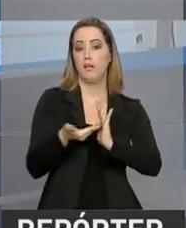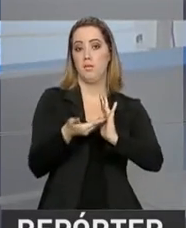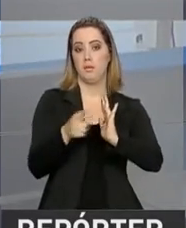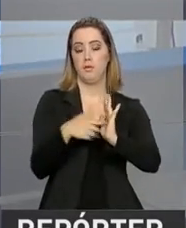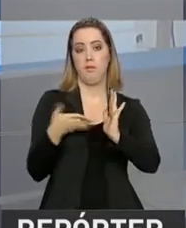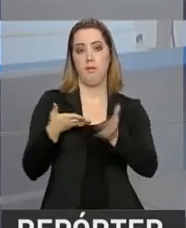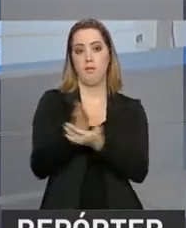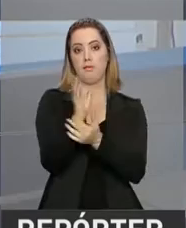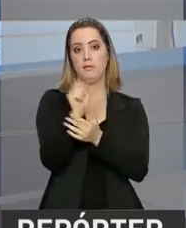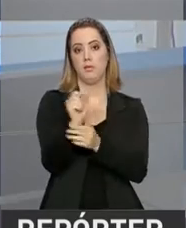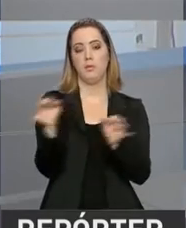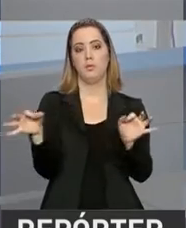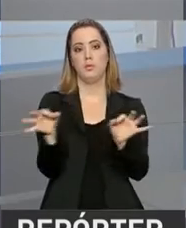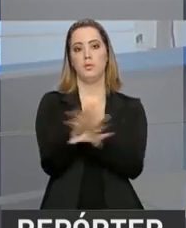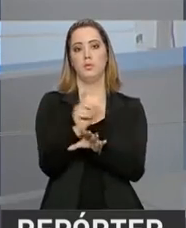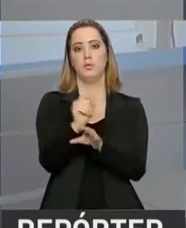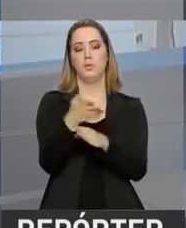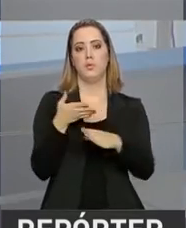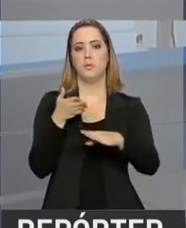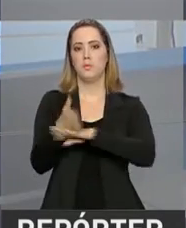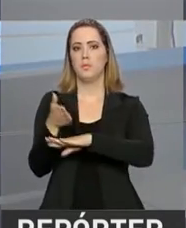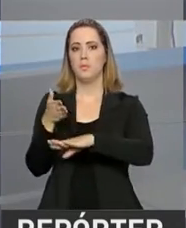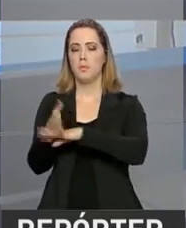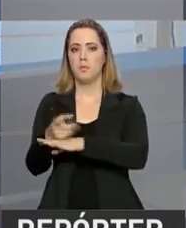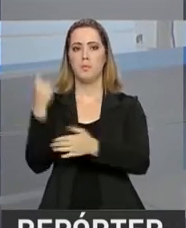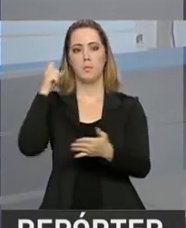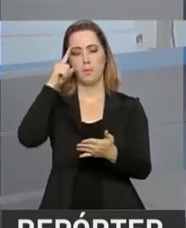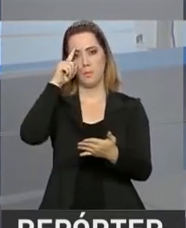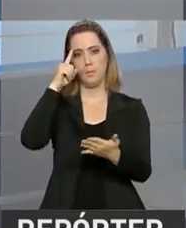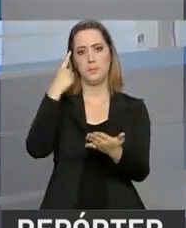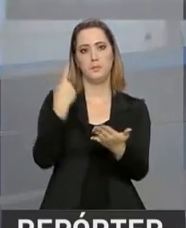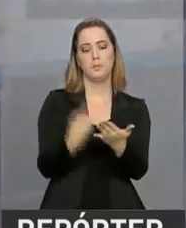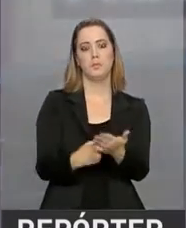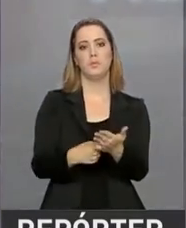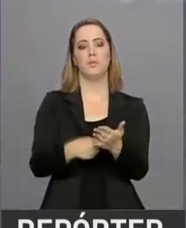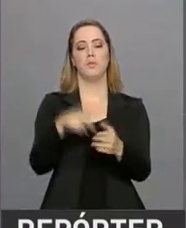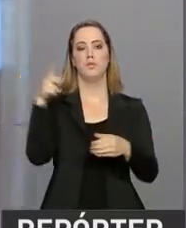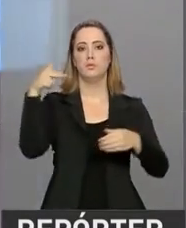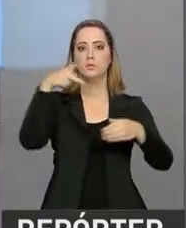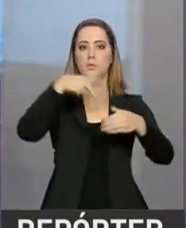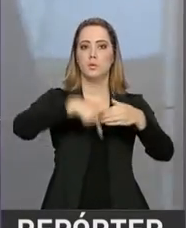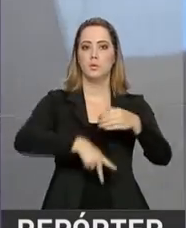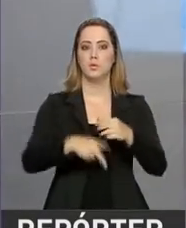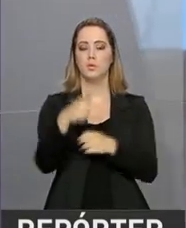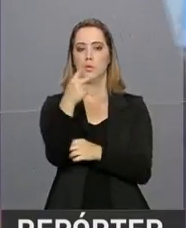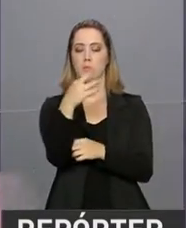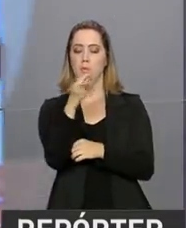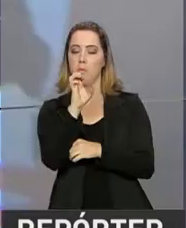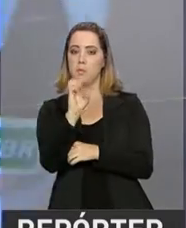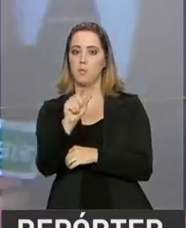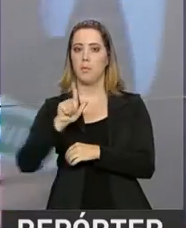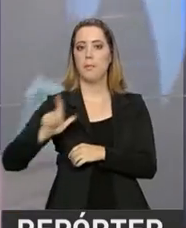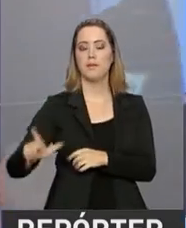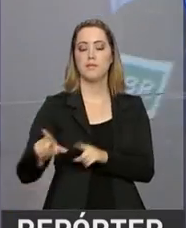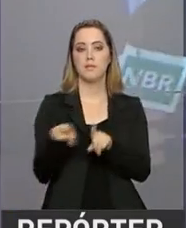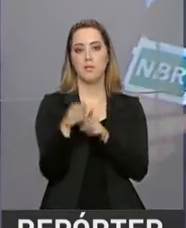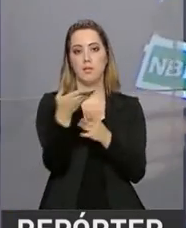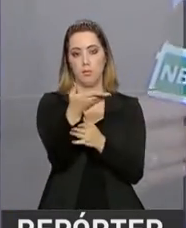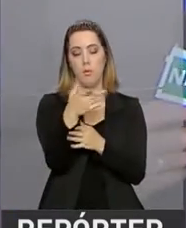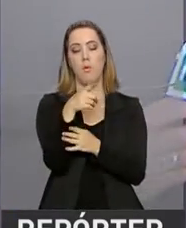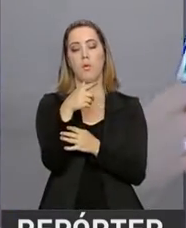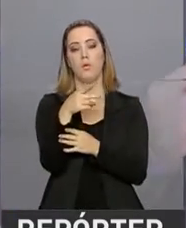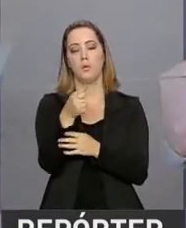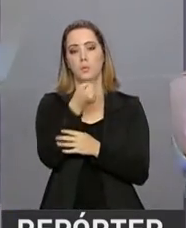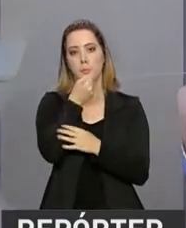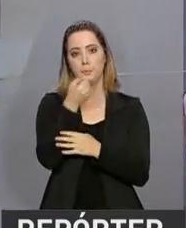fim da participação obrigatória da petrobras no pré-sal o repórter paulo la sálvia tem mais informações sobre esse assunto pra gente boa tarde